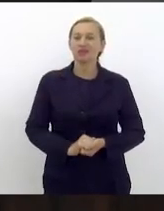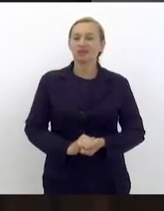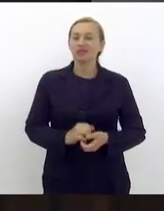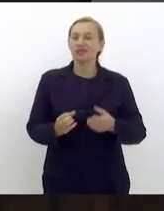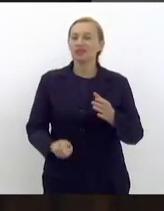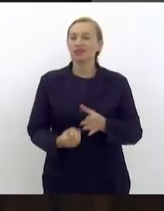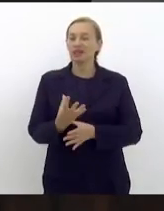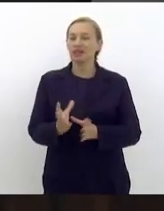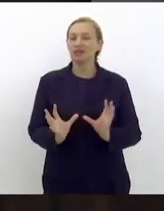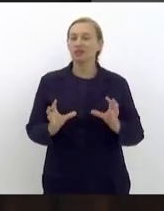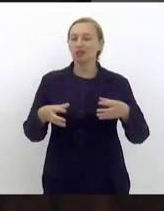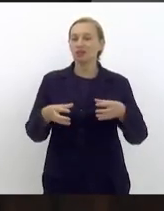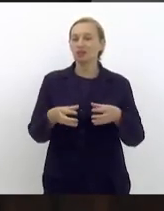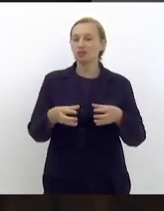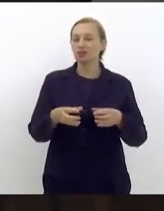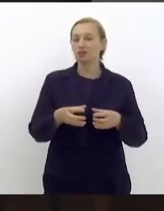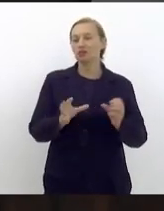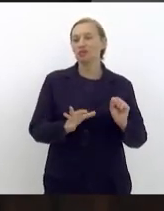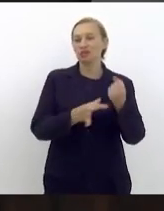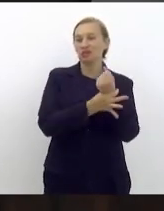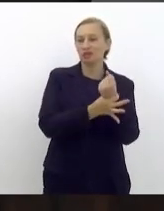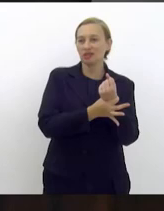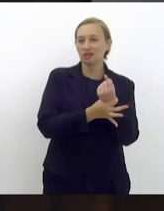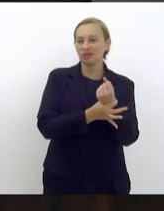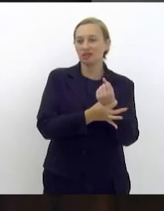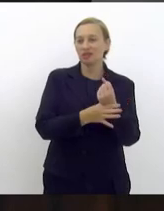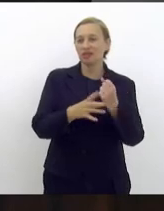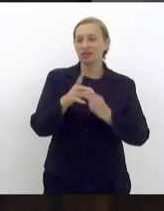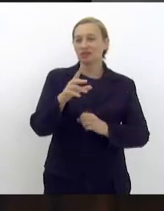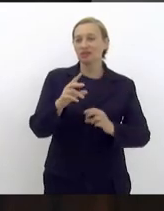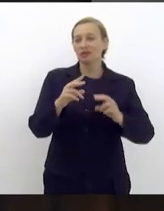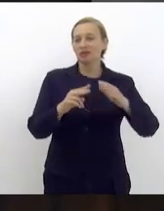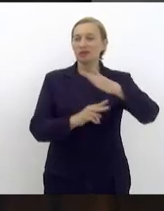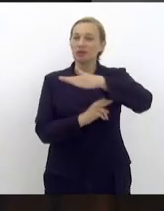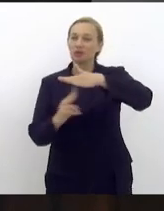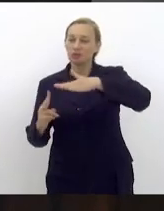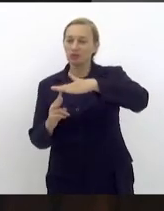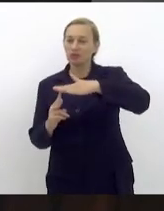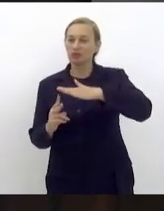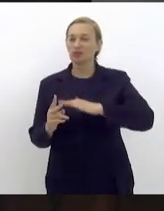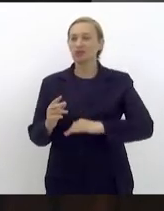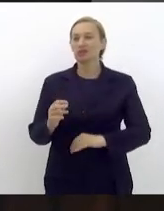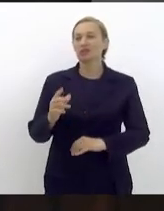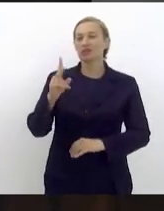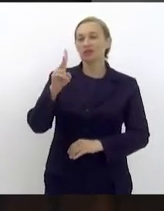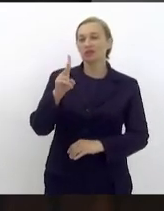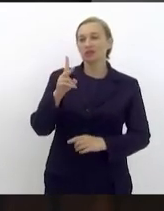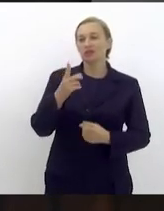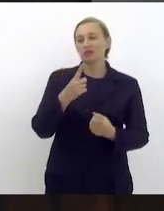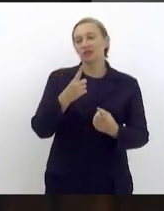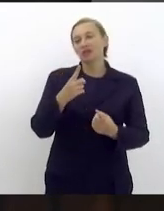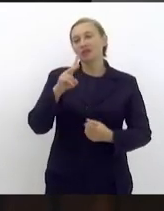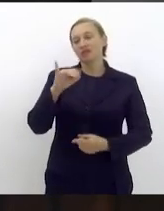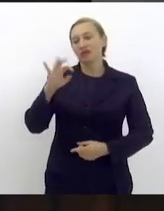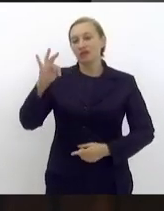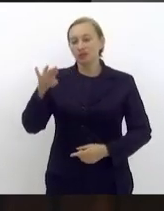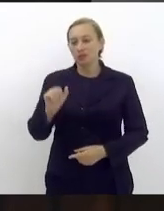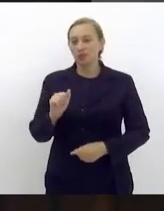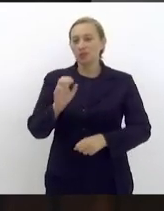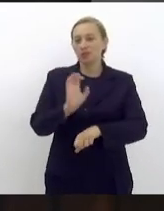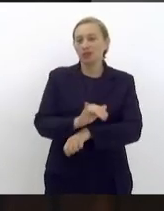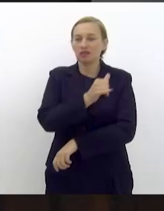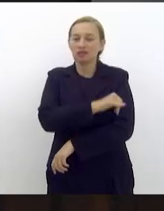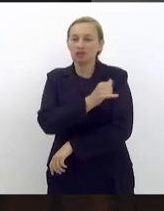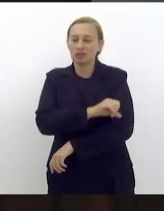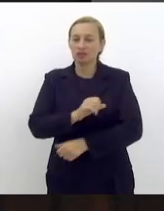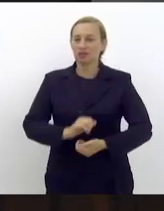equipamentos de segurança contínuos em passarelas, pontes e viadutos no âmbito do Estado do Rio de Janeiro. E da outras providências, pareceres das